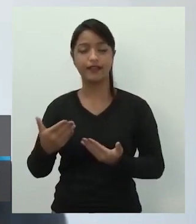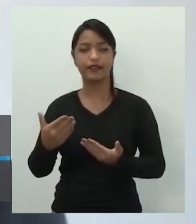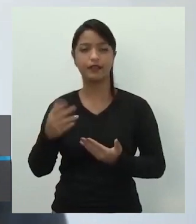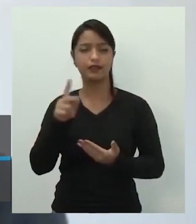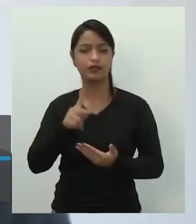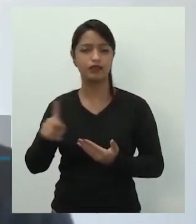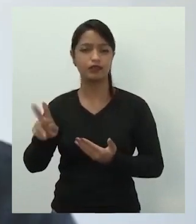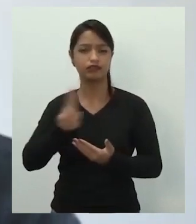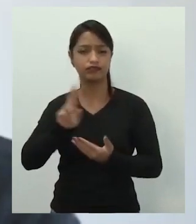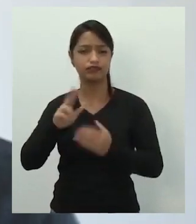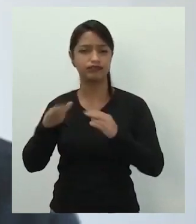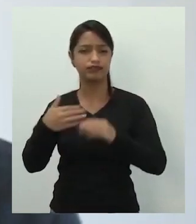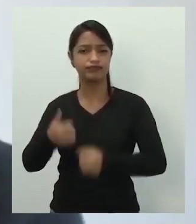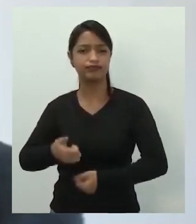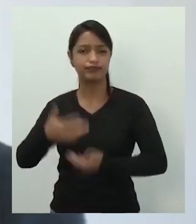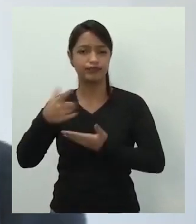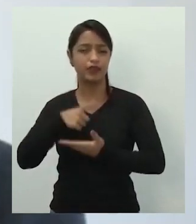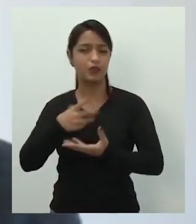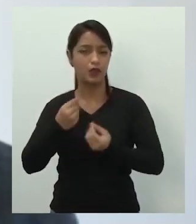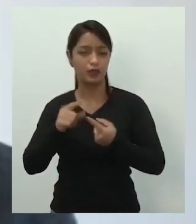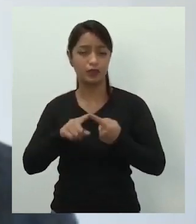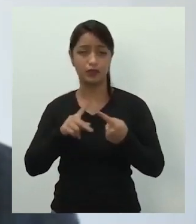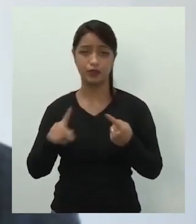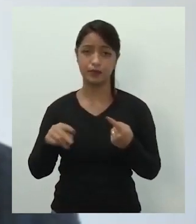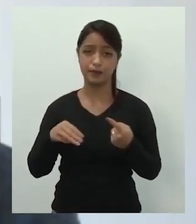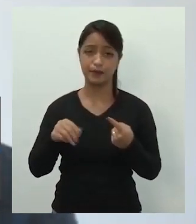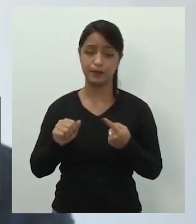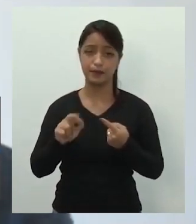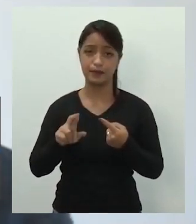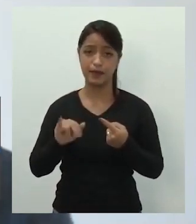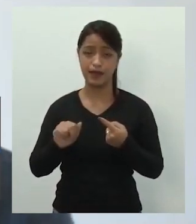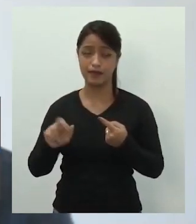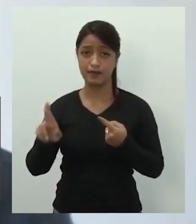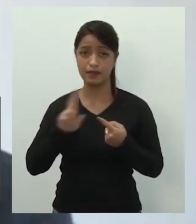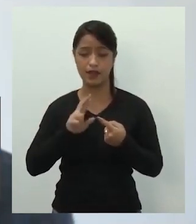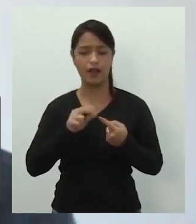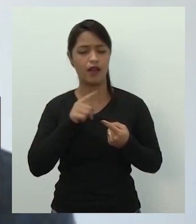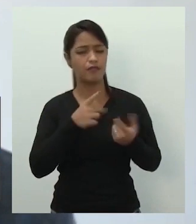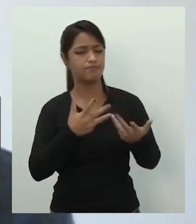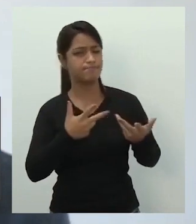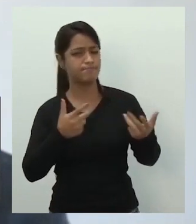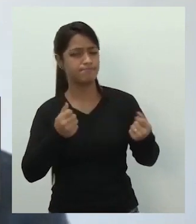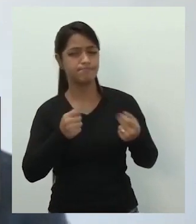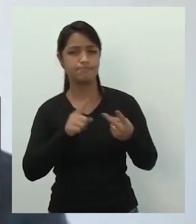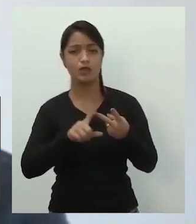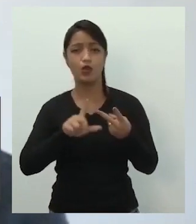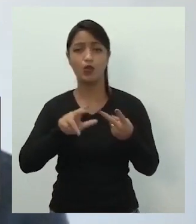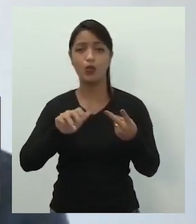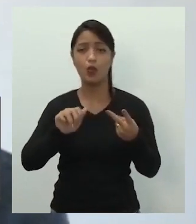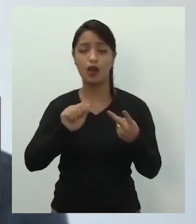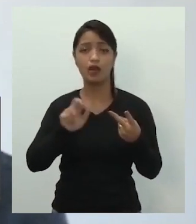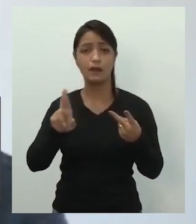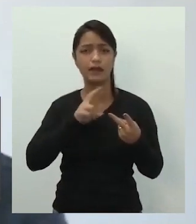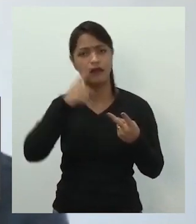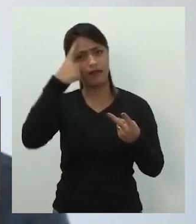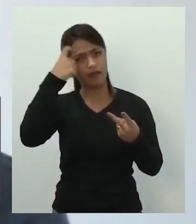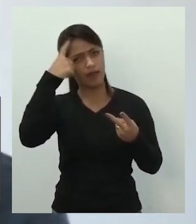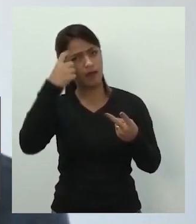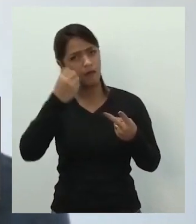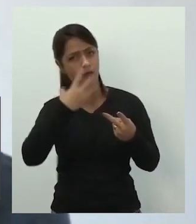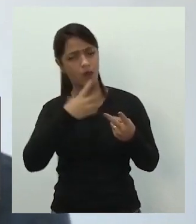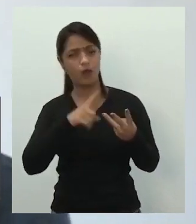devolutivas dos colegas professores, professora Maria, enriquecedor, professor Lucas, ideias boas, professor Eduardo,